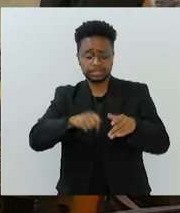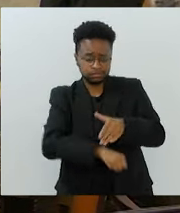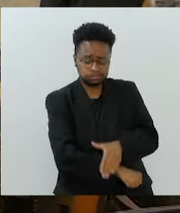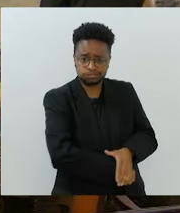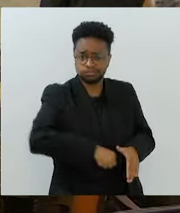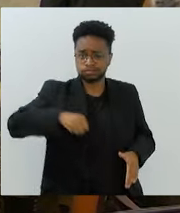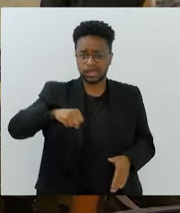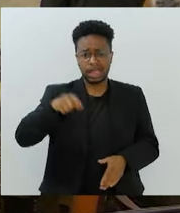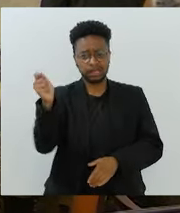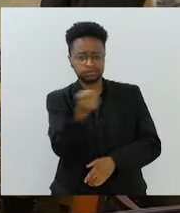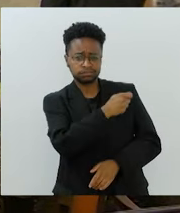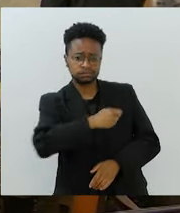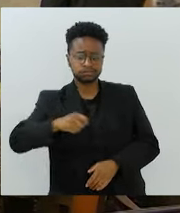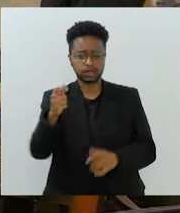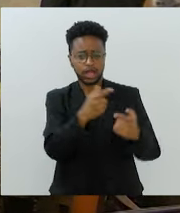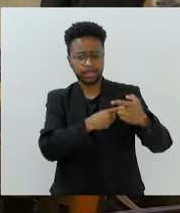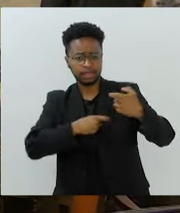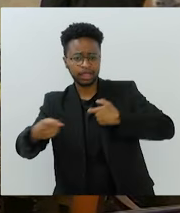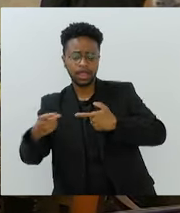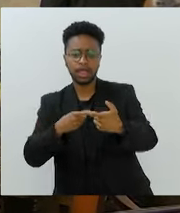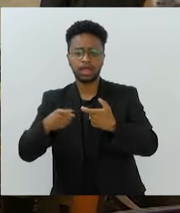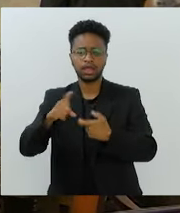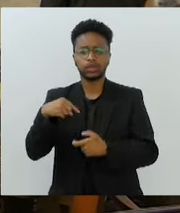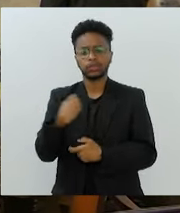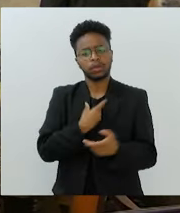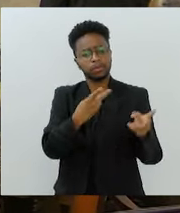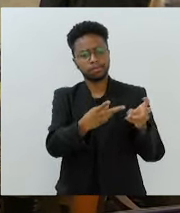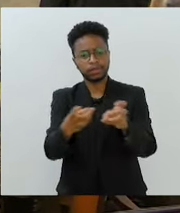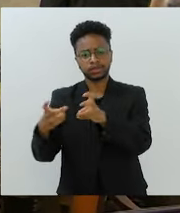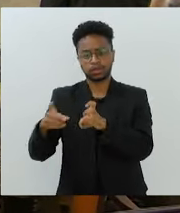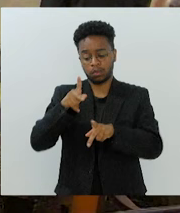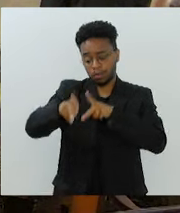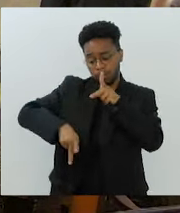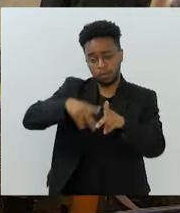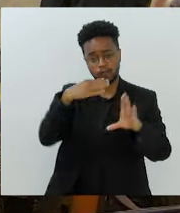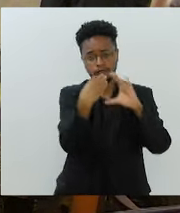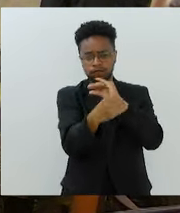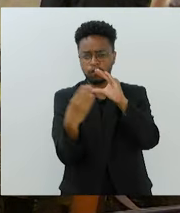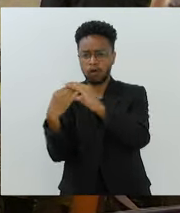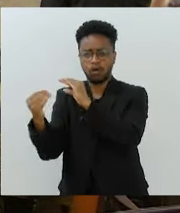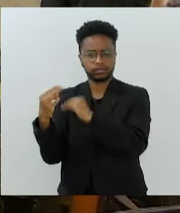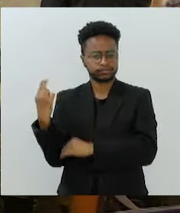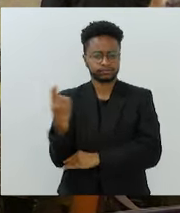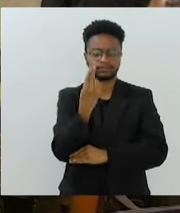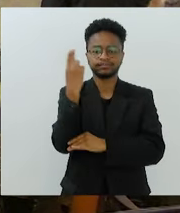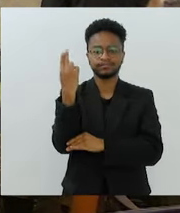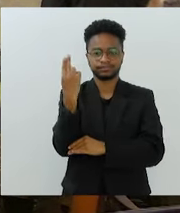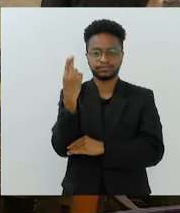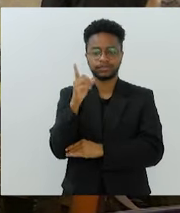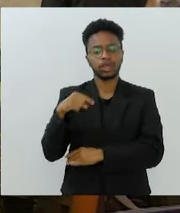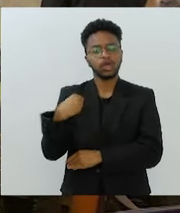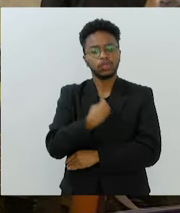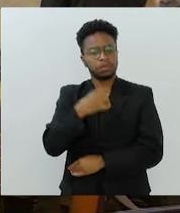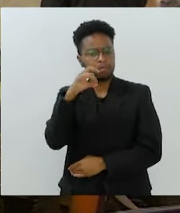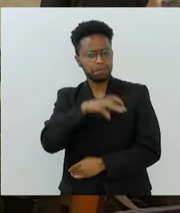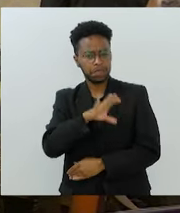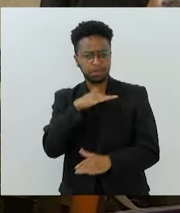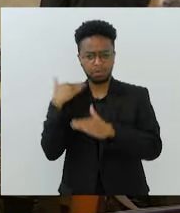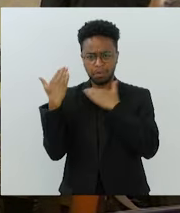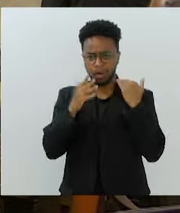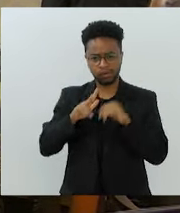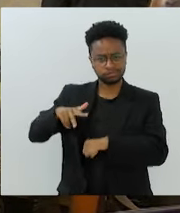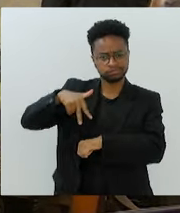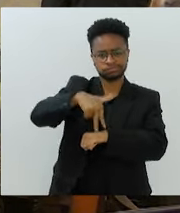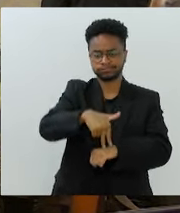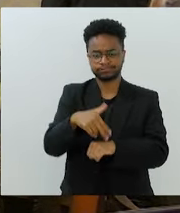Segues da justiça, clama forte. Verás que o filho teu não foge à luta. Nem tem ninguém